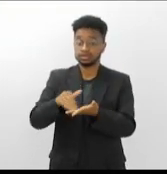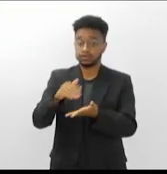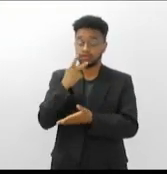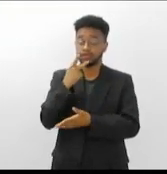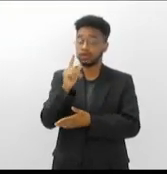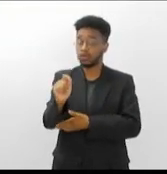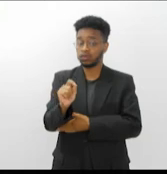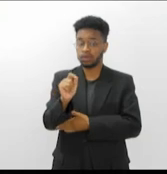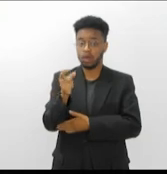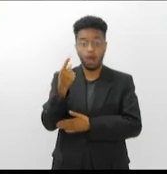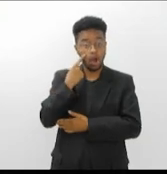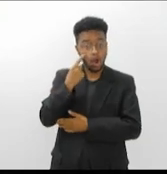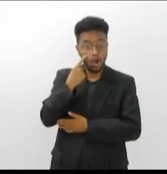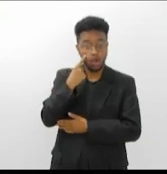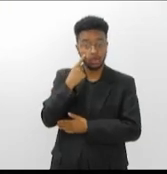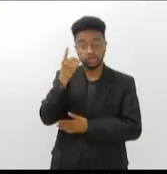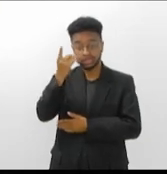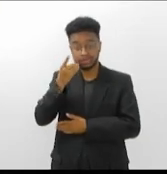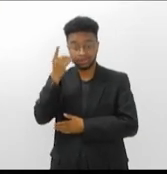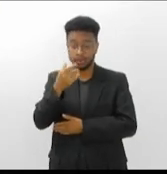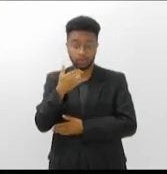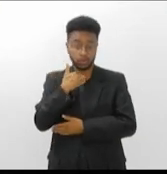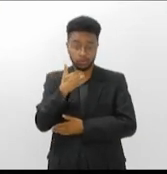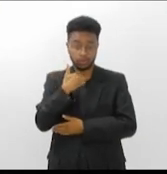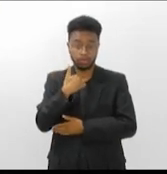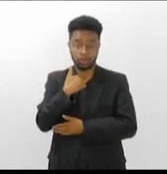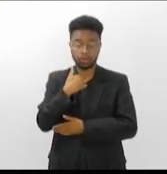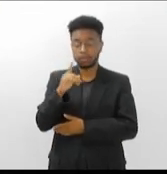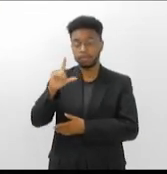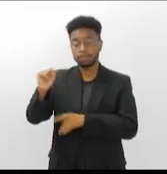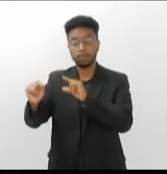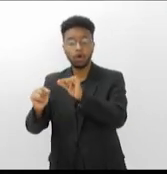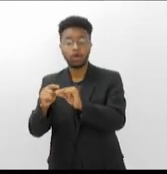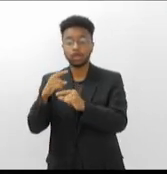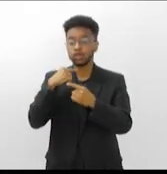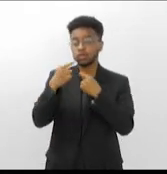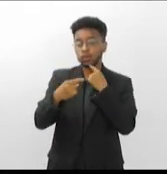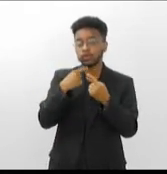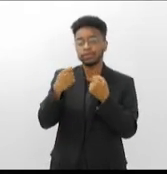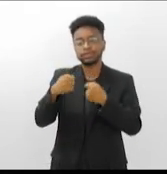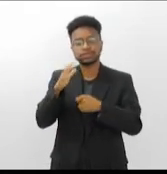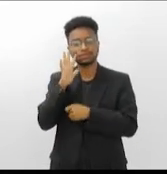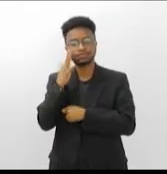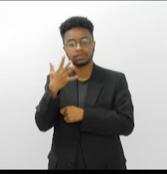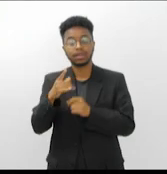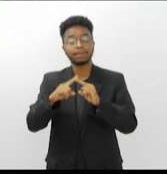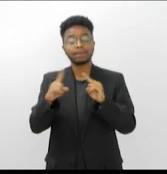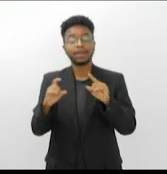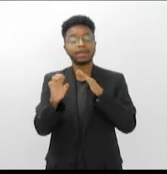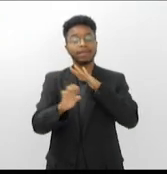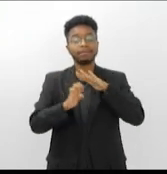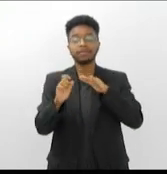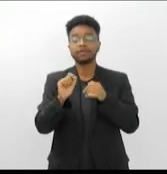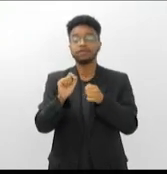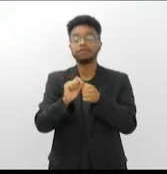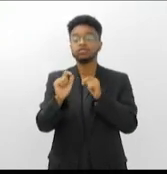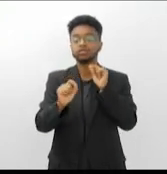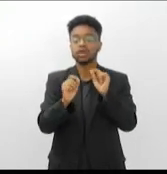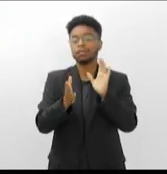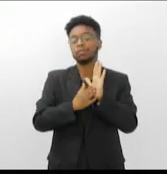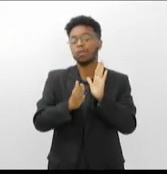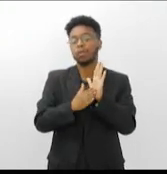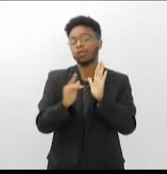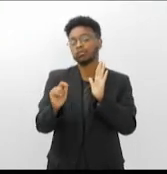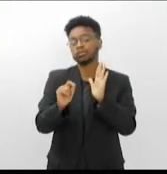olha, mas o deputado não pode sair daqui com dúvida, isso tem que ser resolvido. E o que a concessionária nos propôs